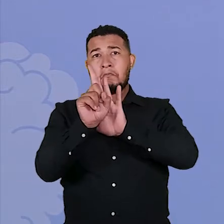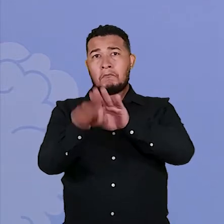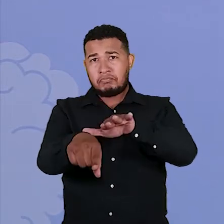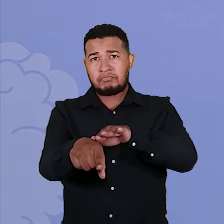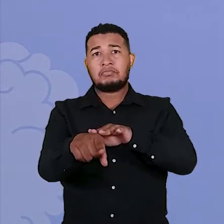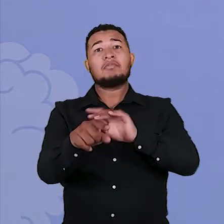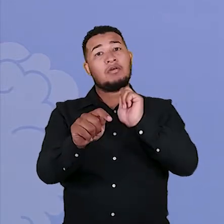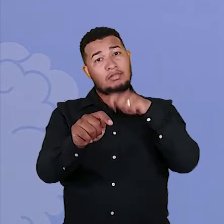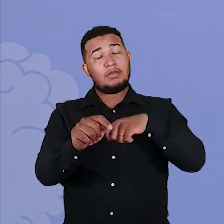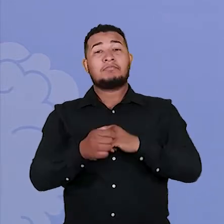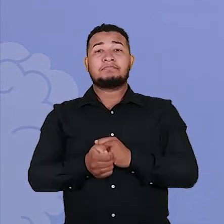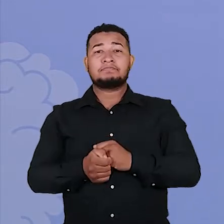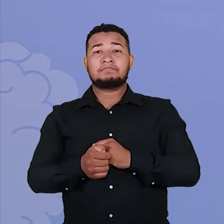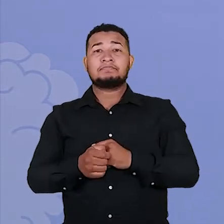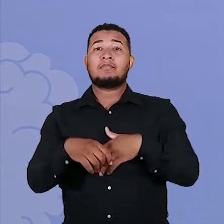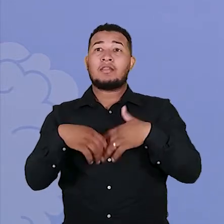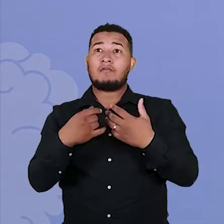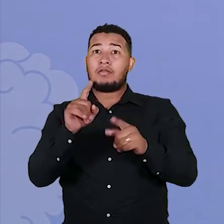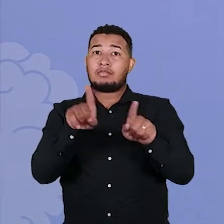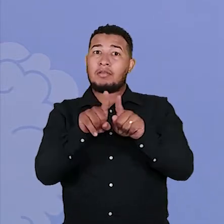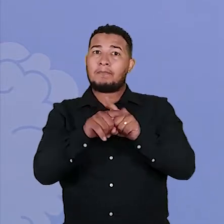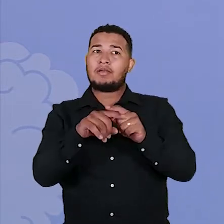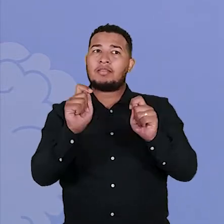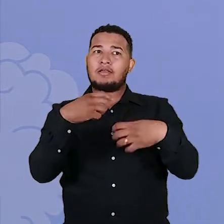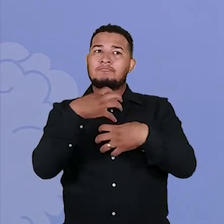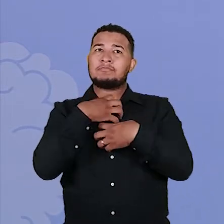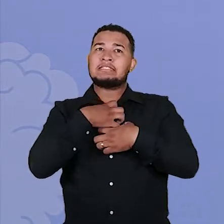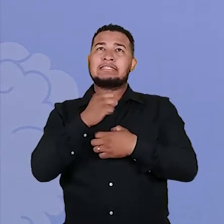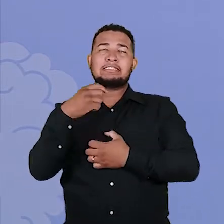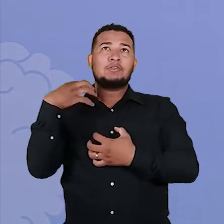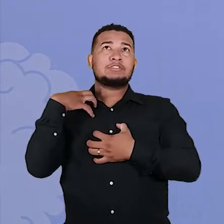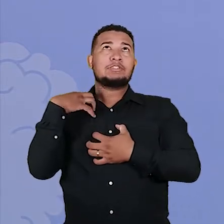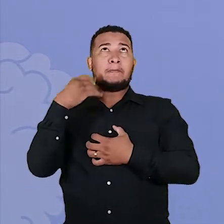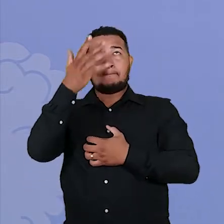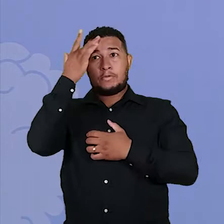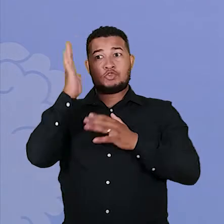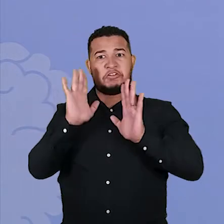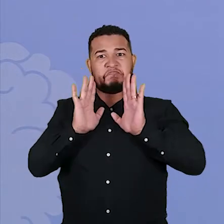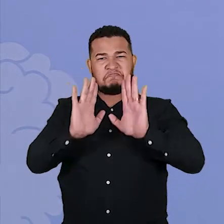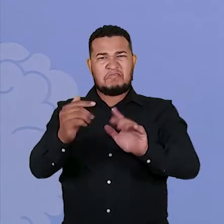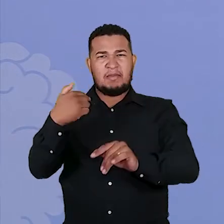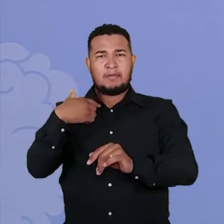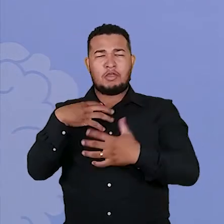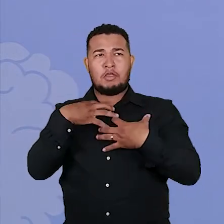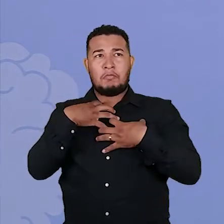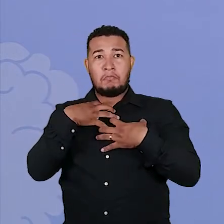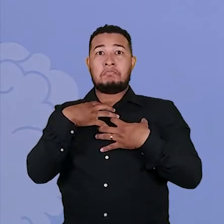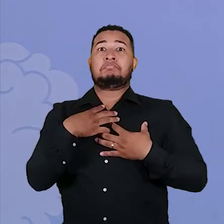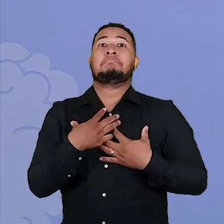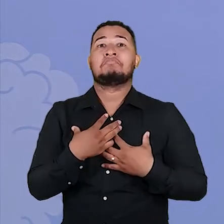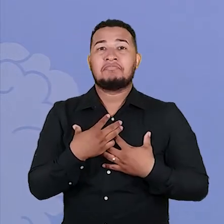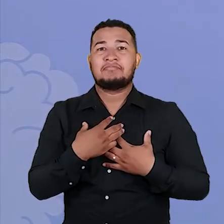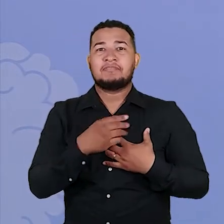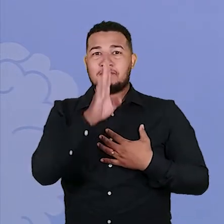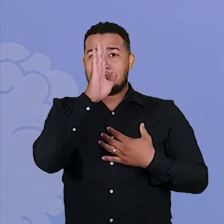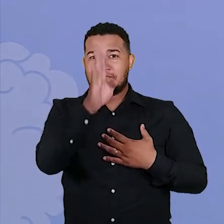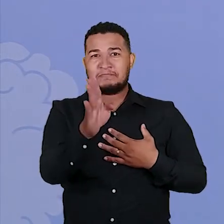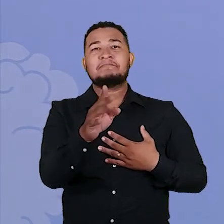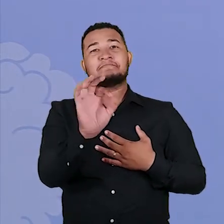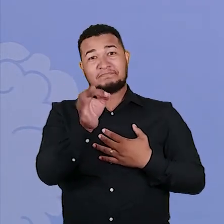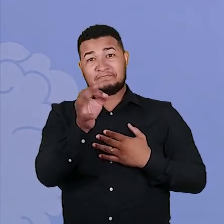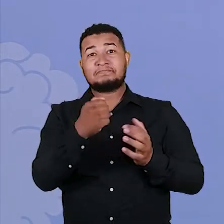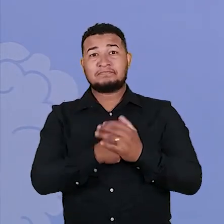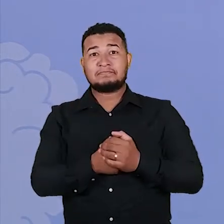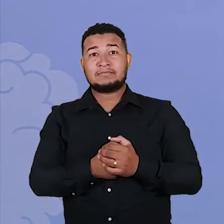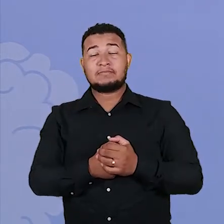empurrou. Então, ela vai cair para frente. Isso você também pode sentir quando é empurrado, né? Se alguém te empurrar de trás, você vai levar